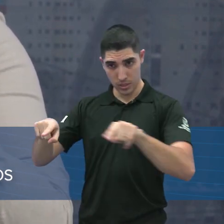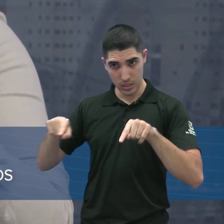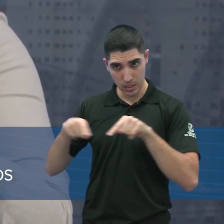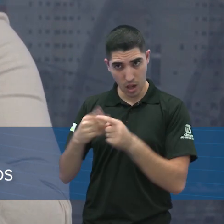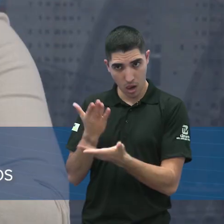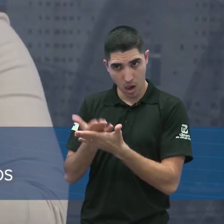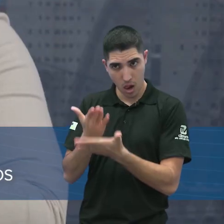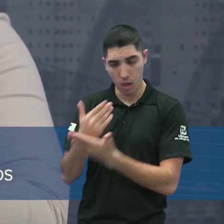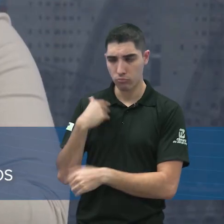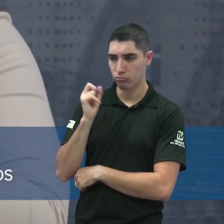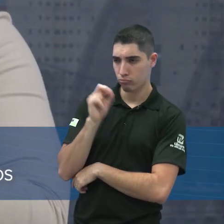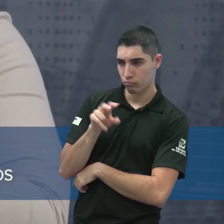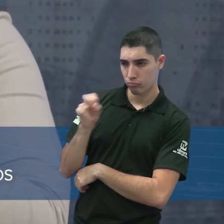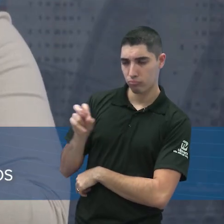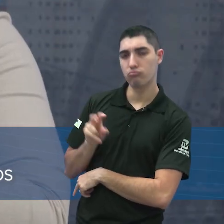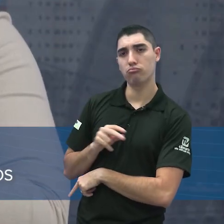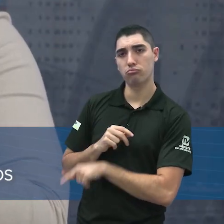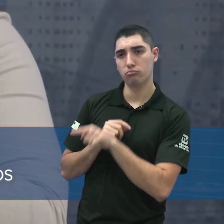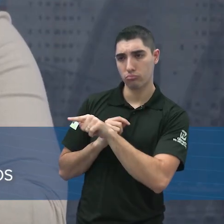escuto muito, né, de